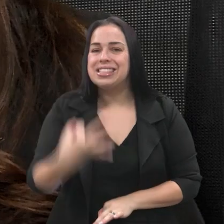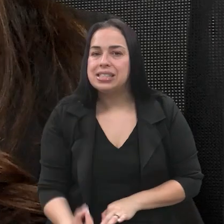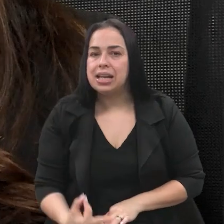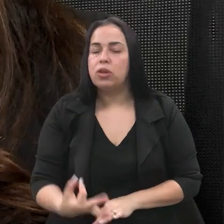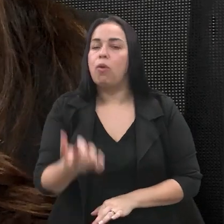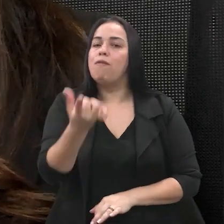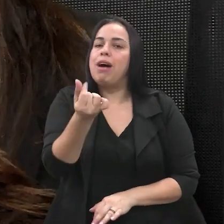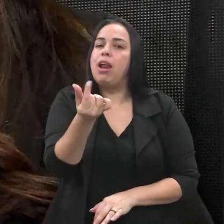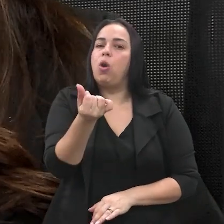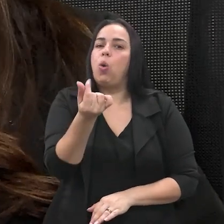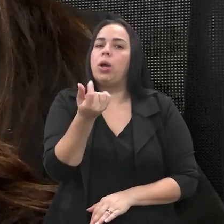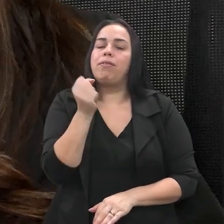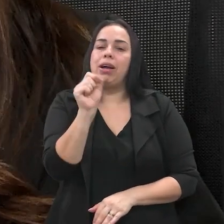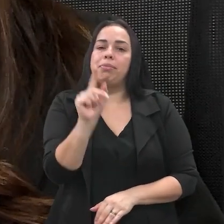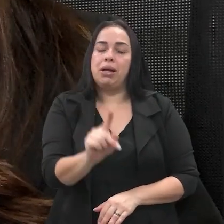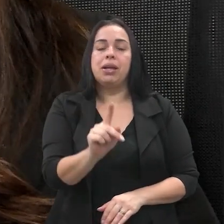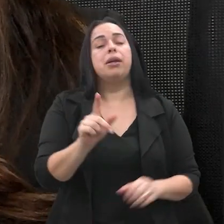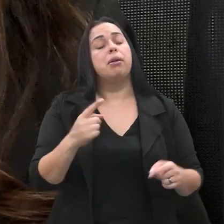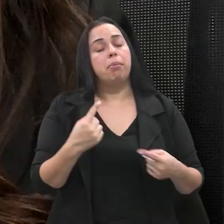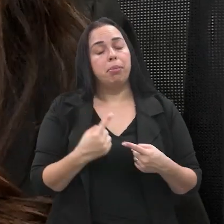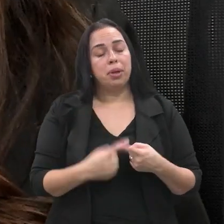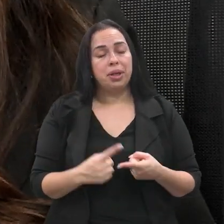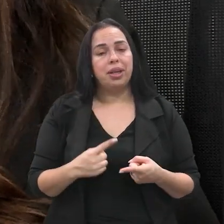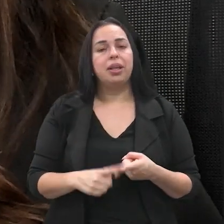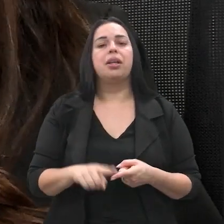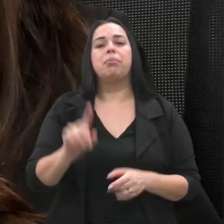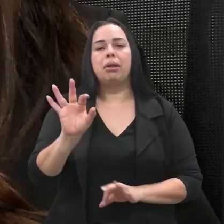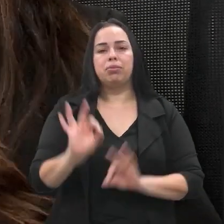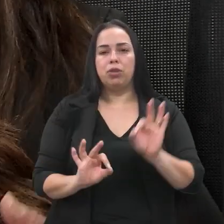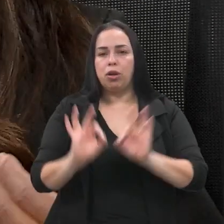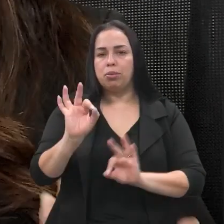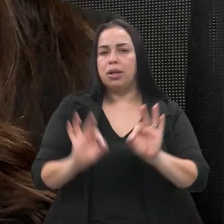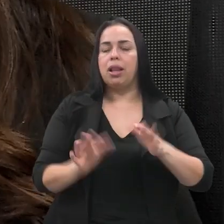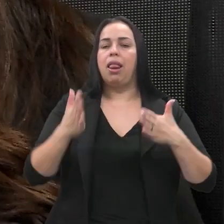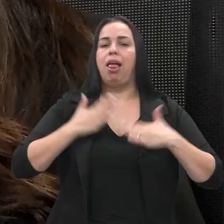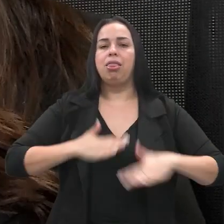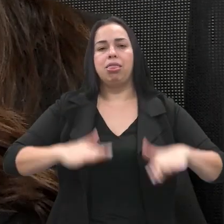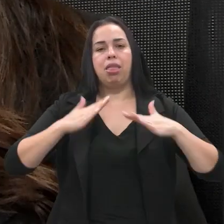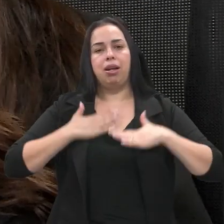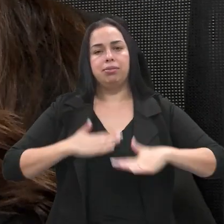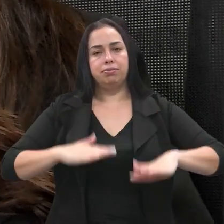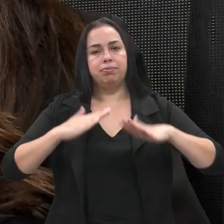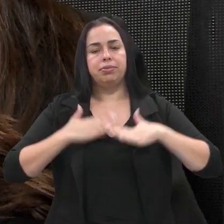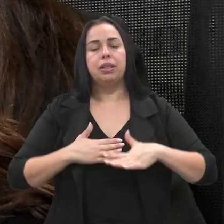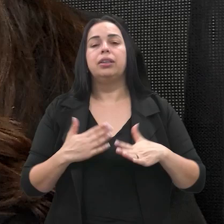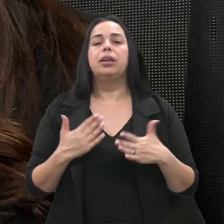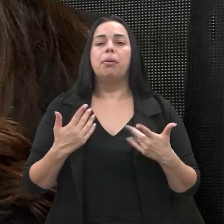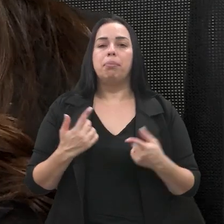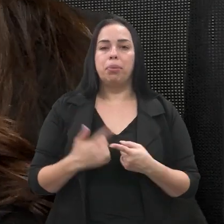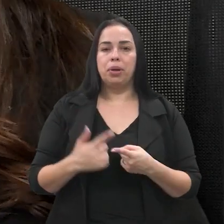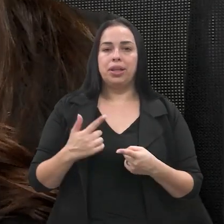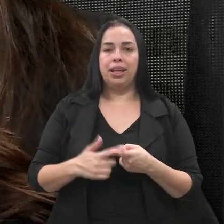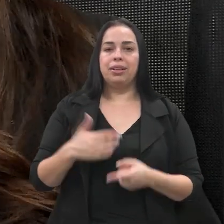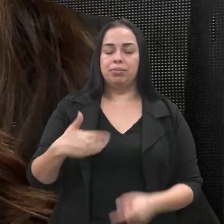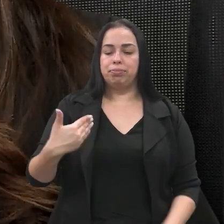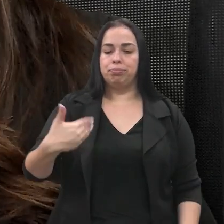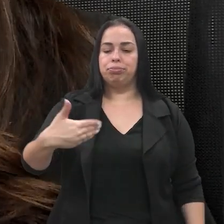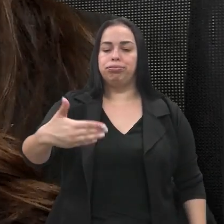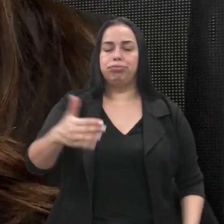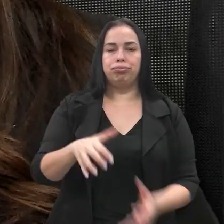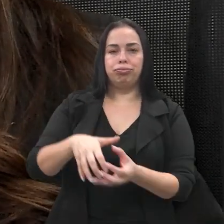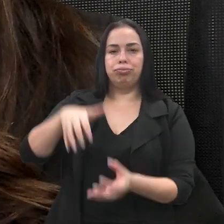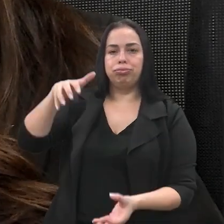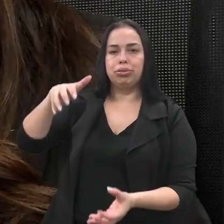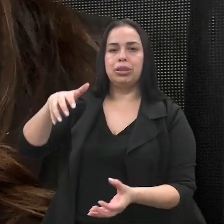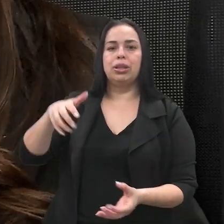sua aposentadoria, sem dúvida nenhuma, e poder se programar para ter uma aposentadoria tranquila, né? Até porque com